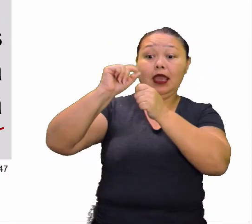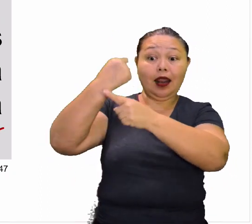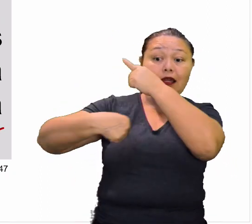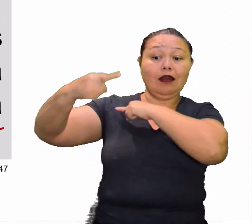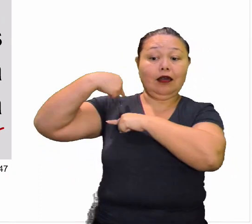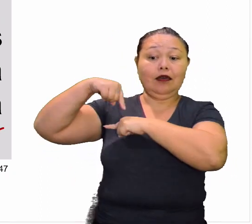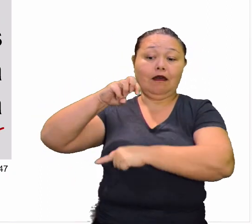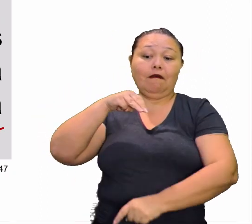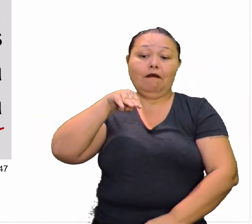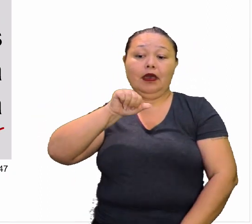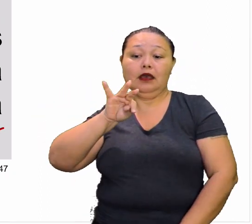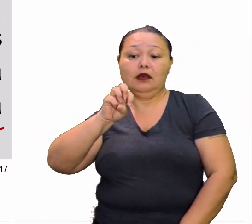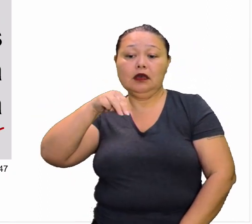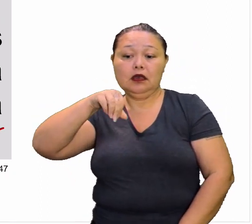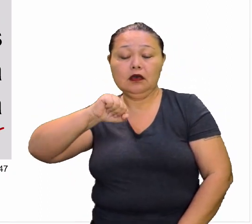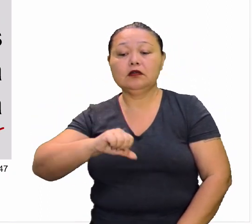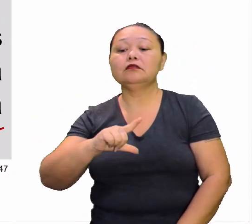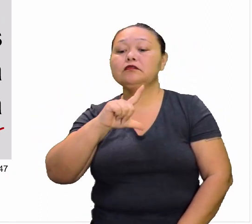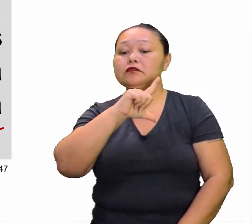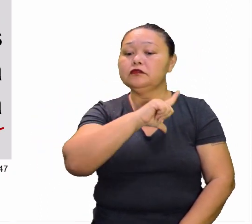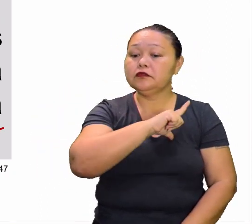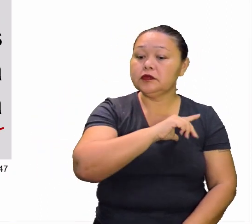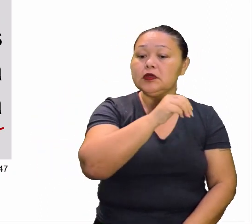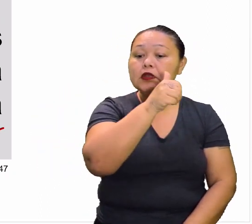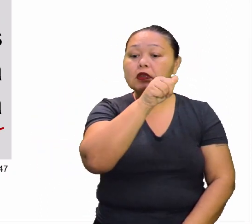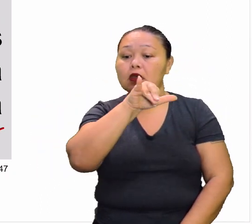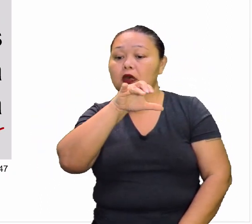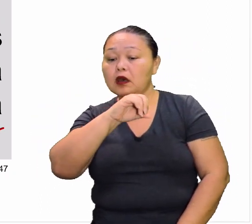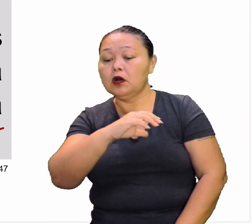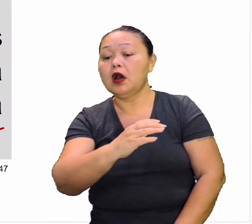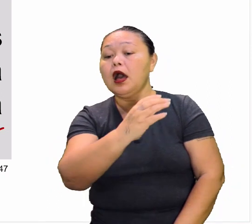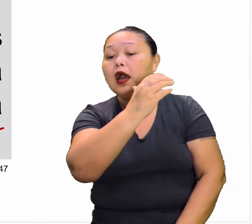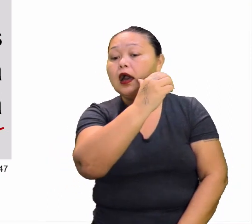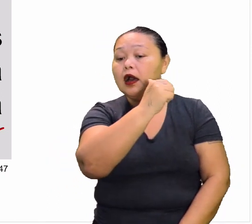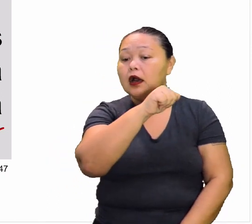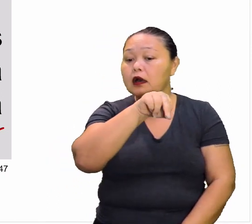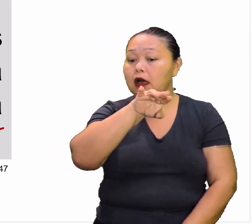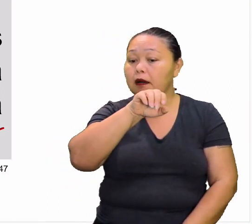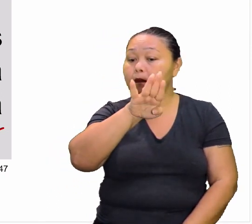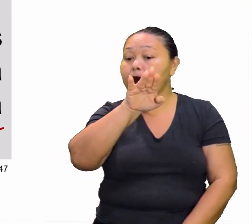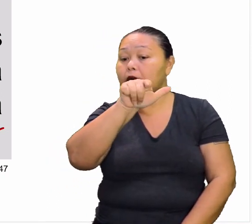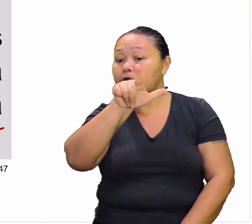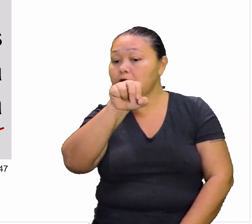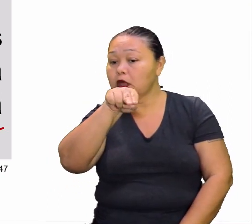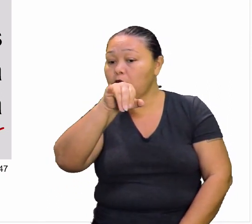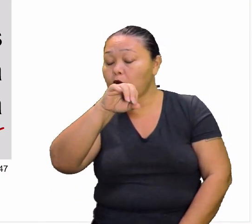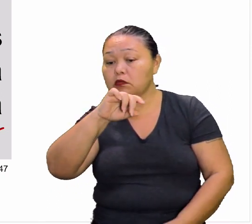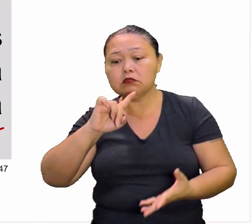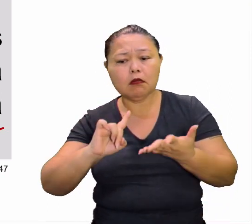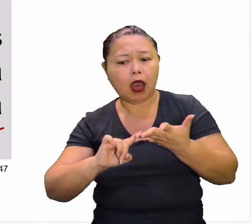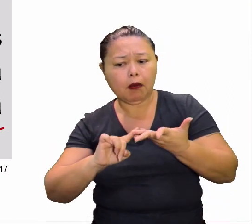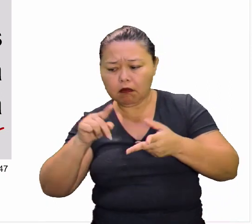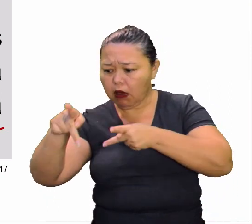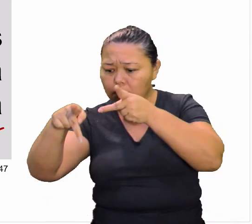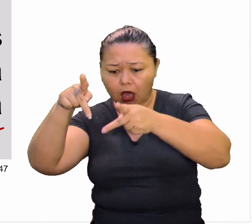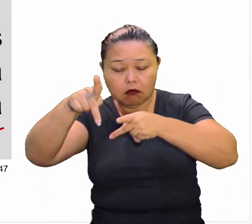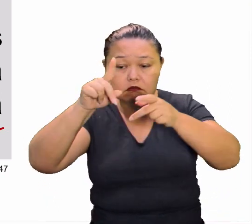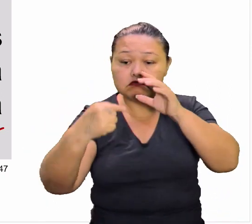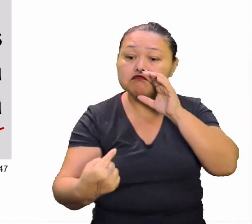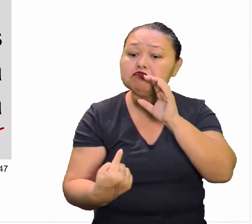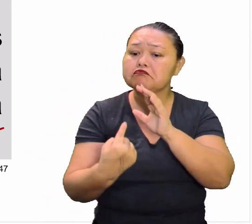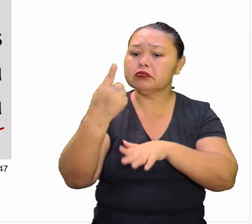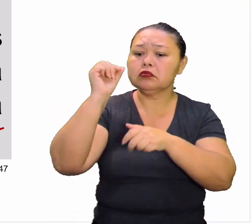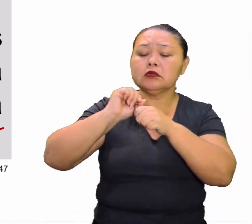Mesopotâmia. Aí eu tenho os sumérios, os assírios, os acádios, babilônios, são as primeiras. E isso vai